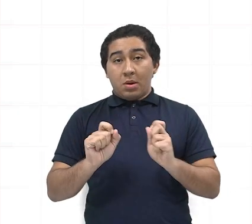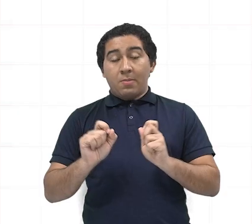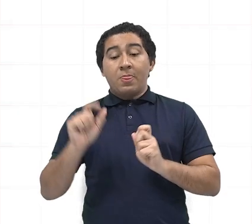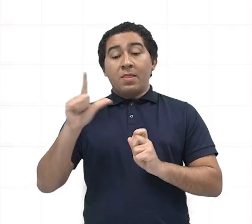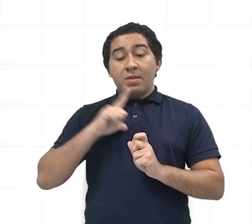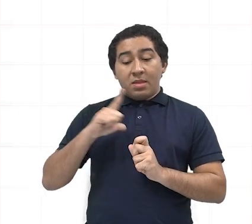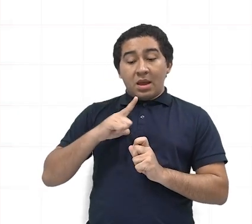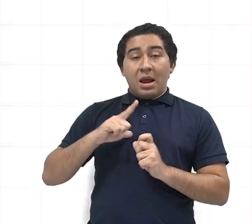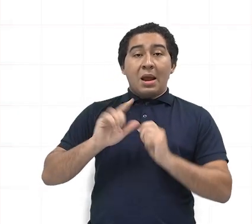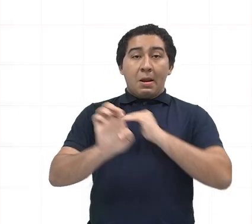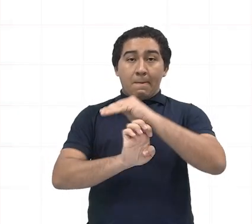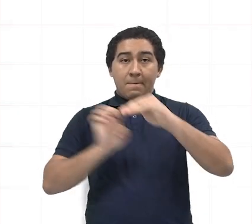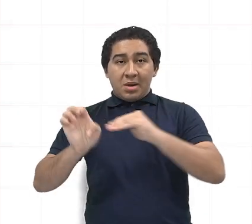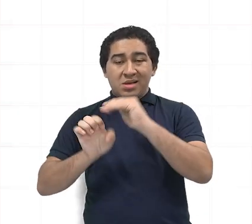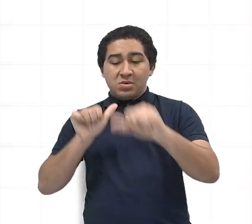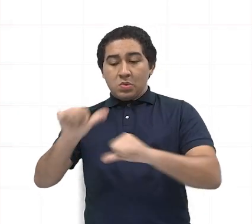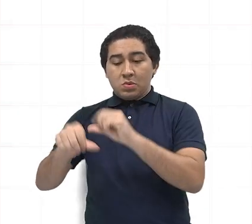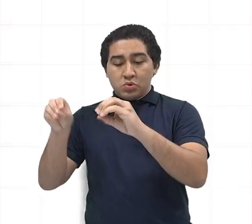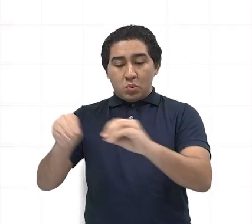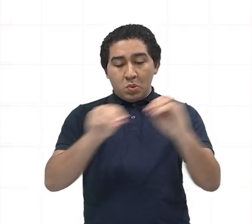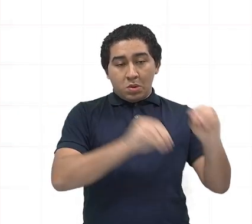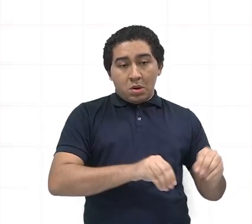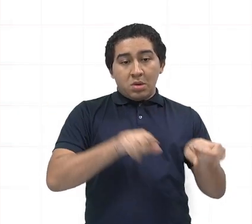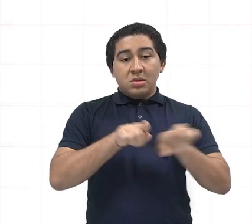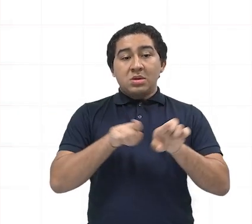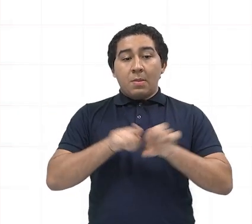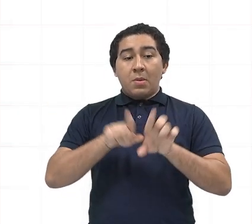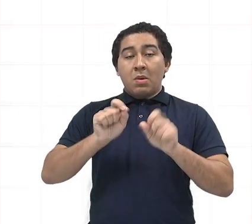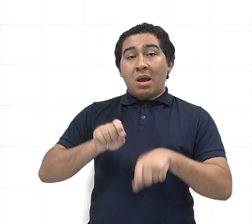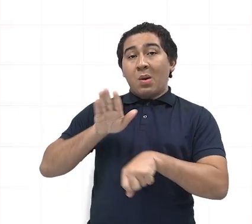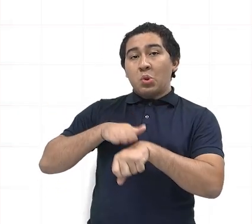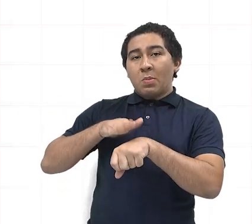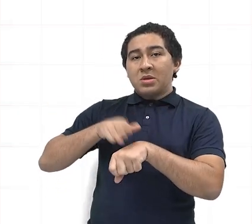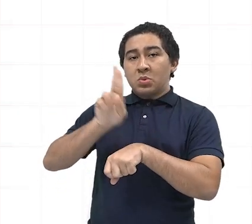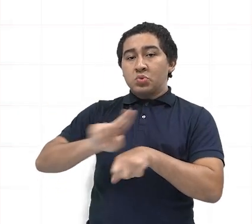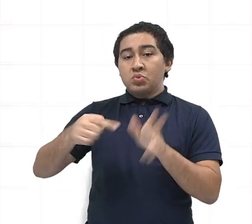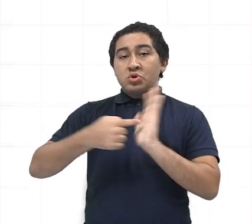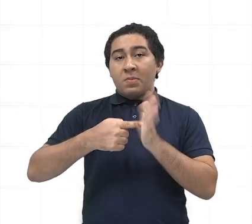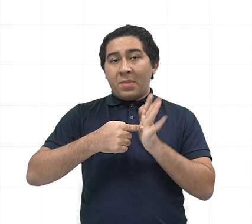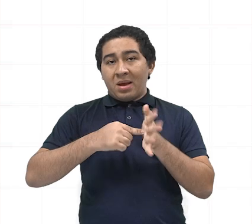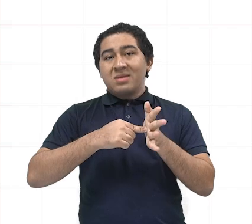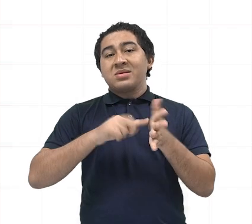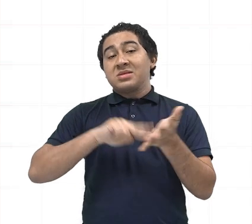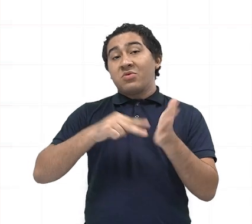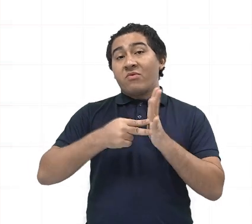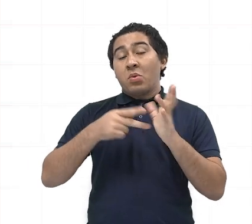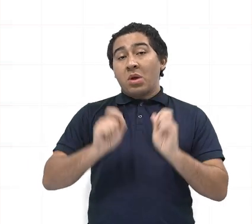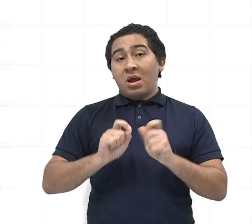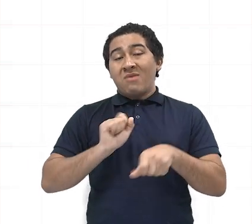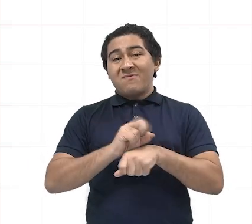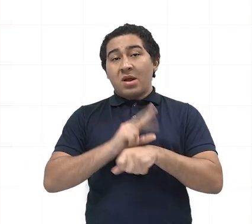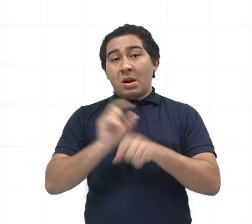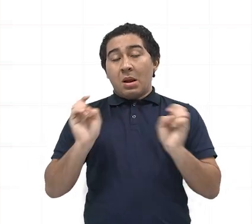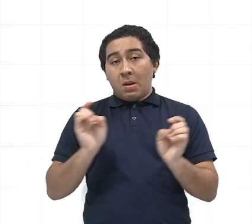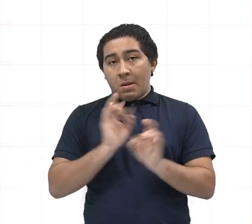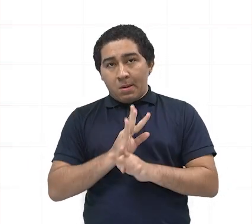deslocalização de empresas podem levar à perda de empregos e às necessidades de